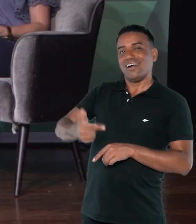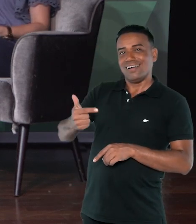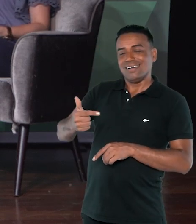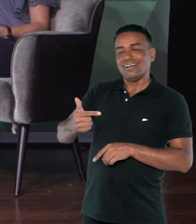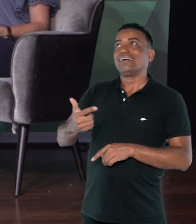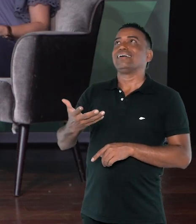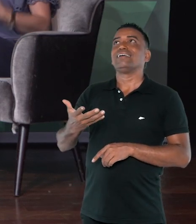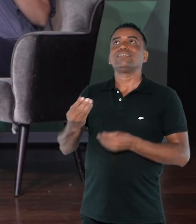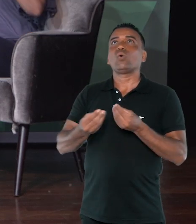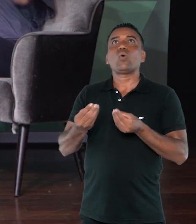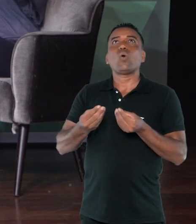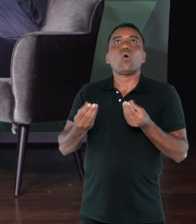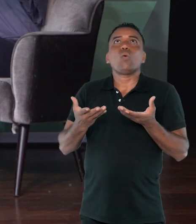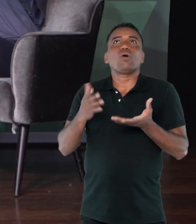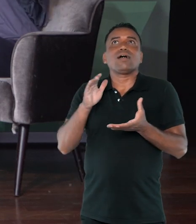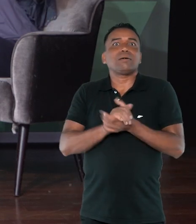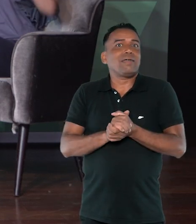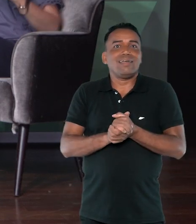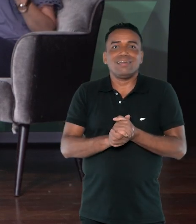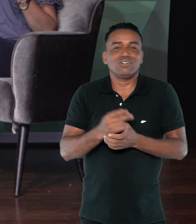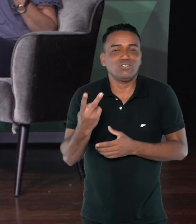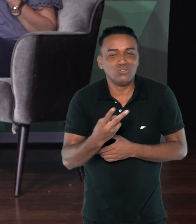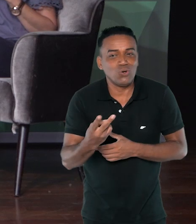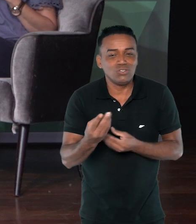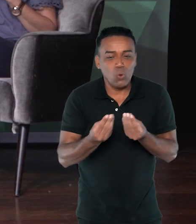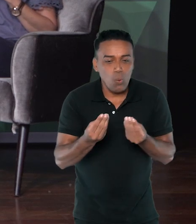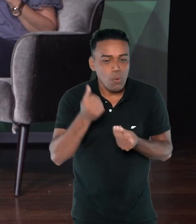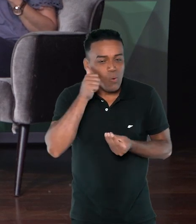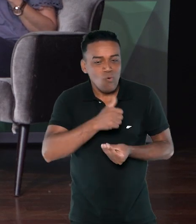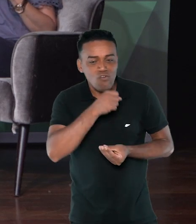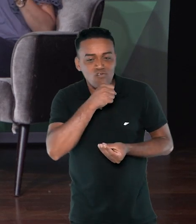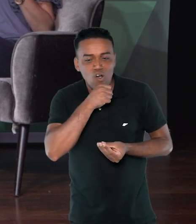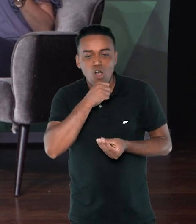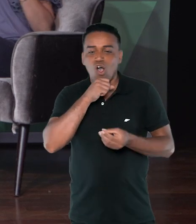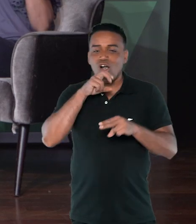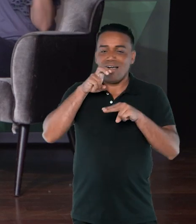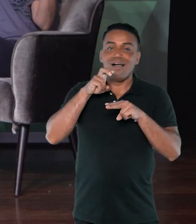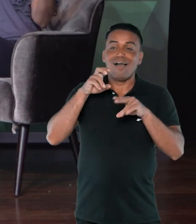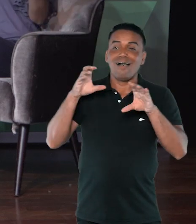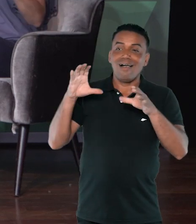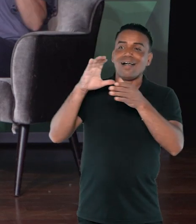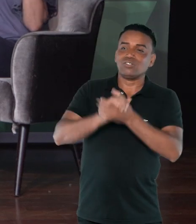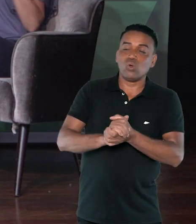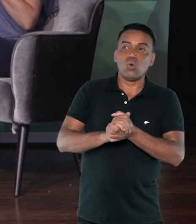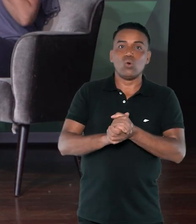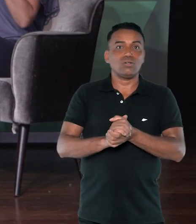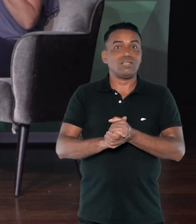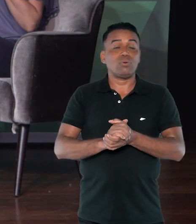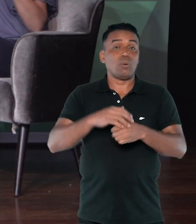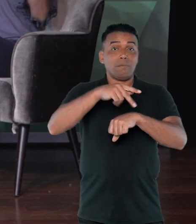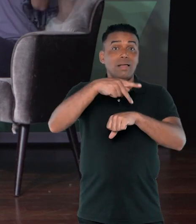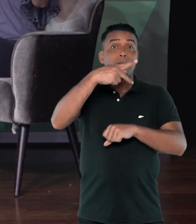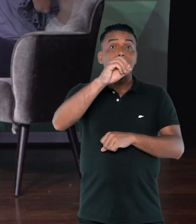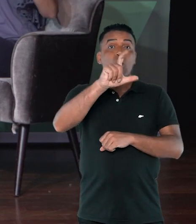avó era. Como que foi a minha bisavó vindo da Polônia para cá, né? Então, a gente tem essas narrativas